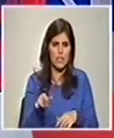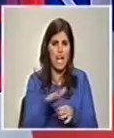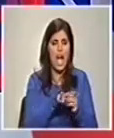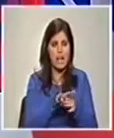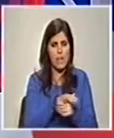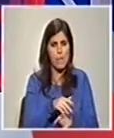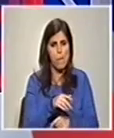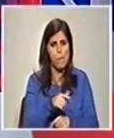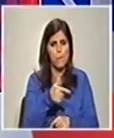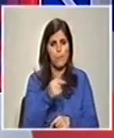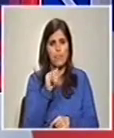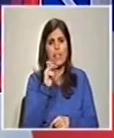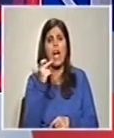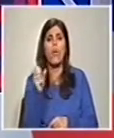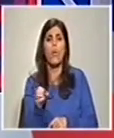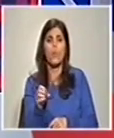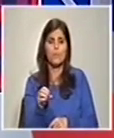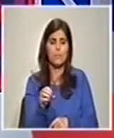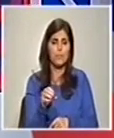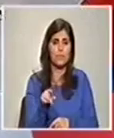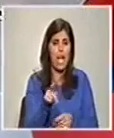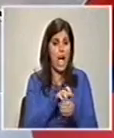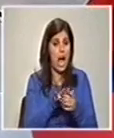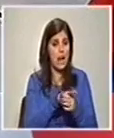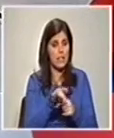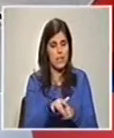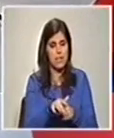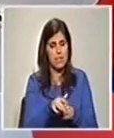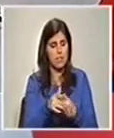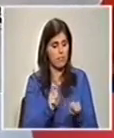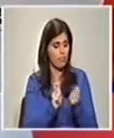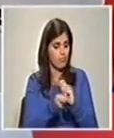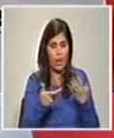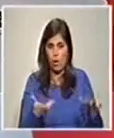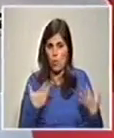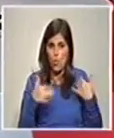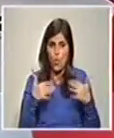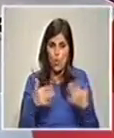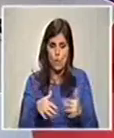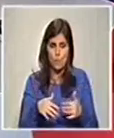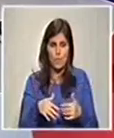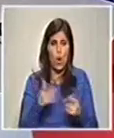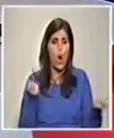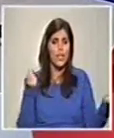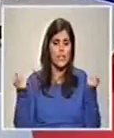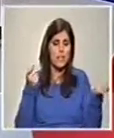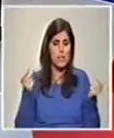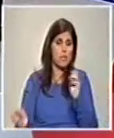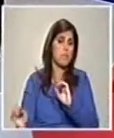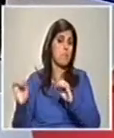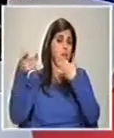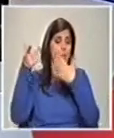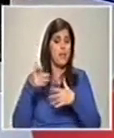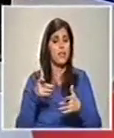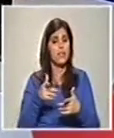área? Tiago. Bem, eu acho que esta área está a viver um momento decisivo. Houveram organizações pioneiras que apostaram